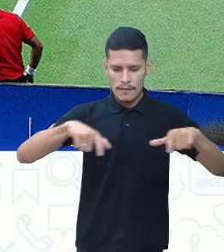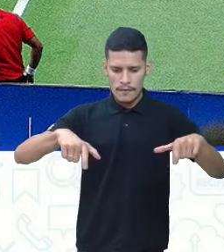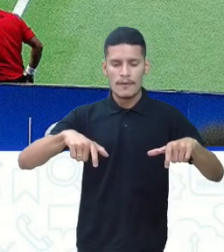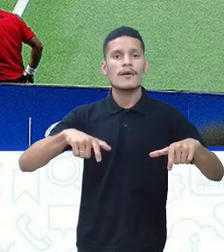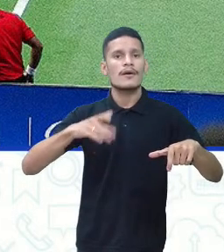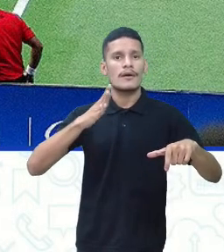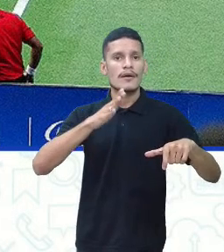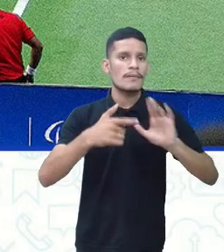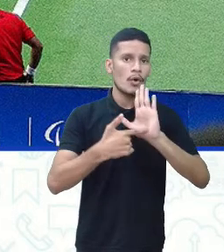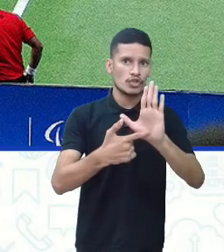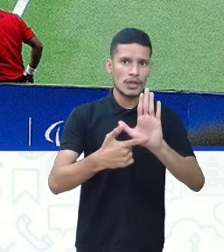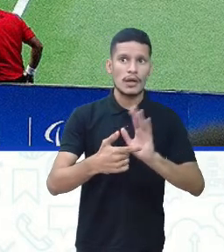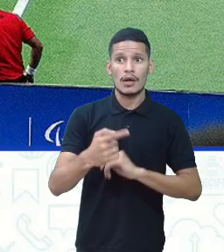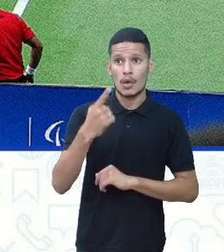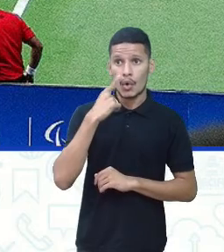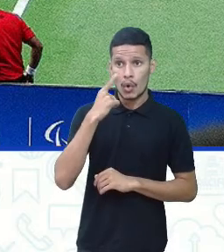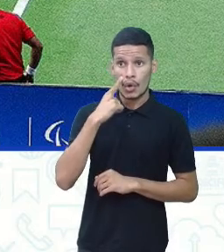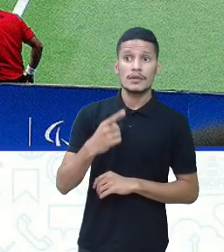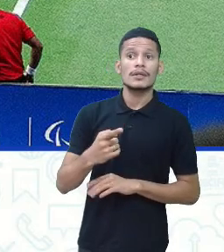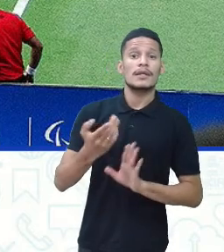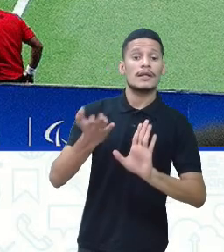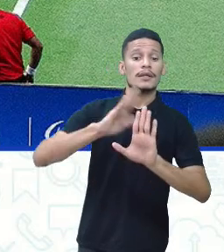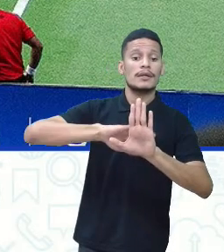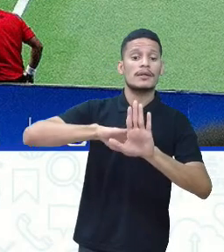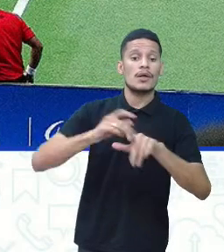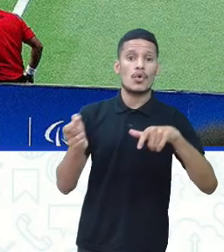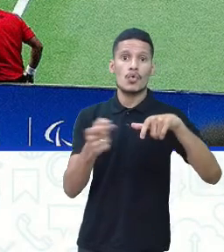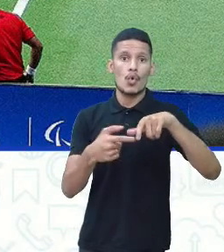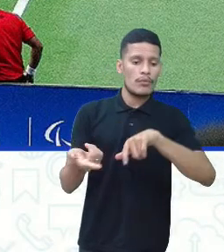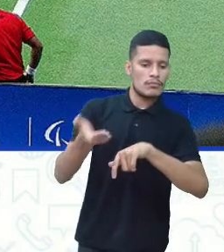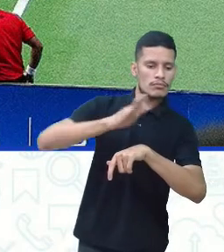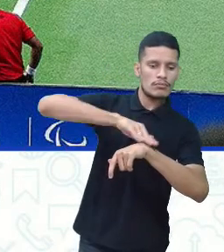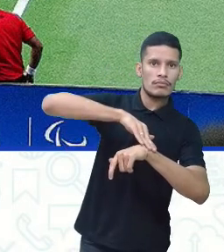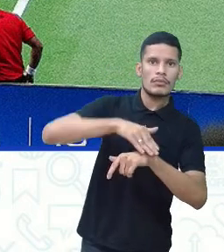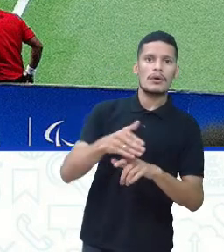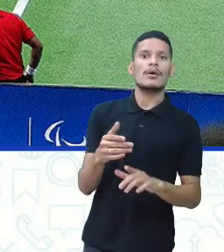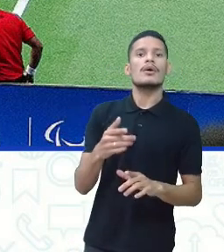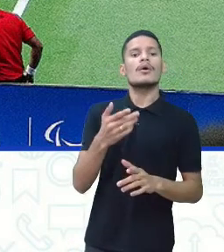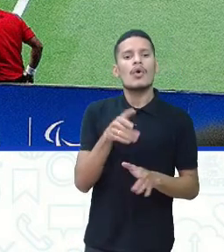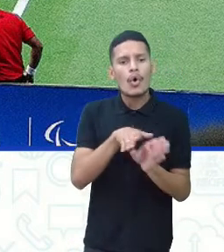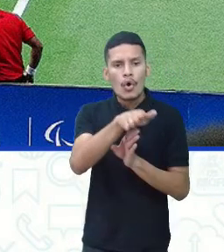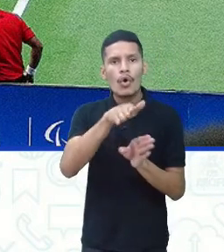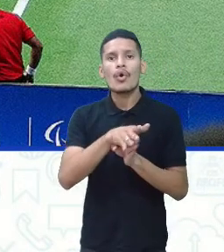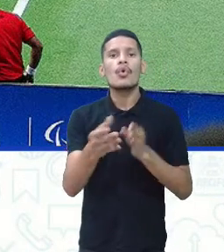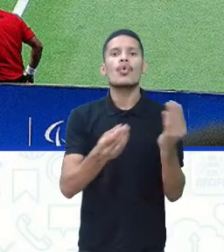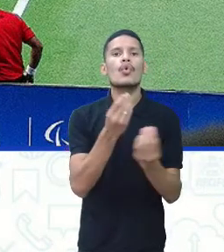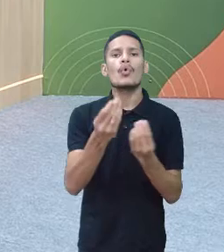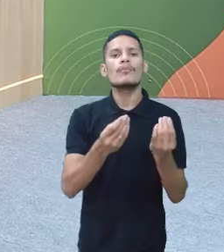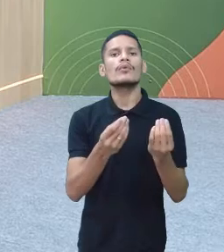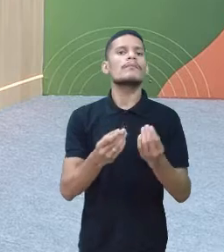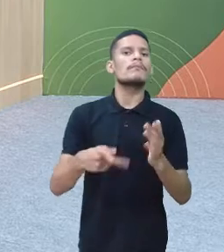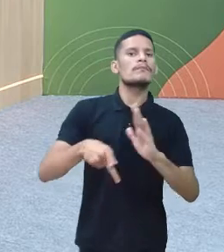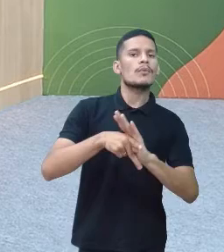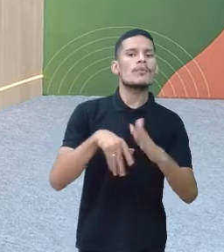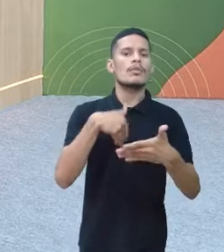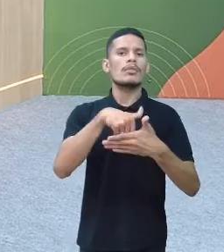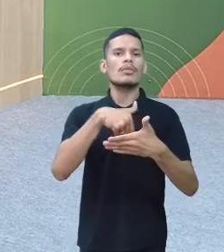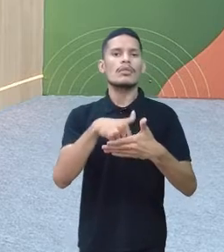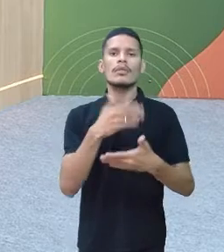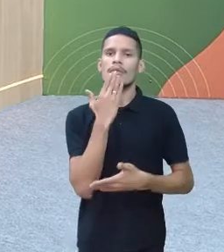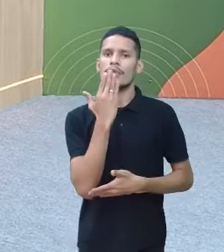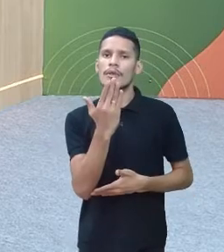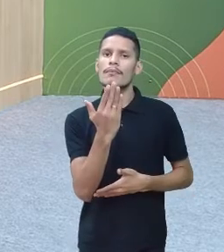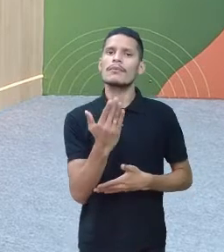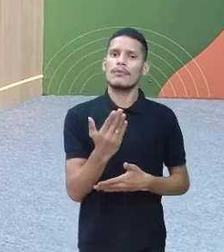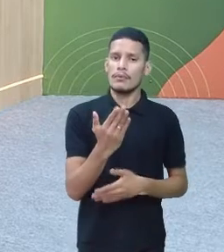mostrar, né? O guia, ele fica atrás do gol do adversário, orientando um ataque do seu time. Quando o